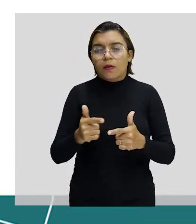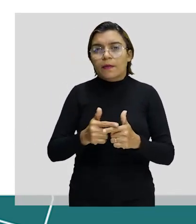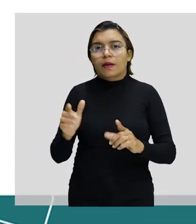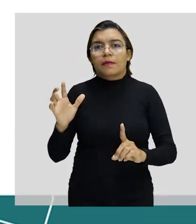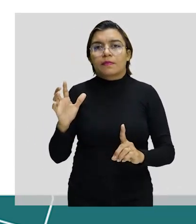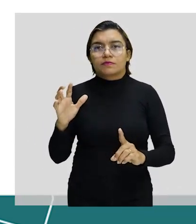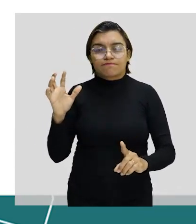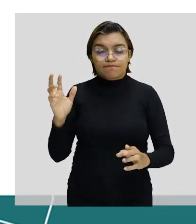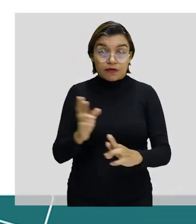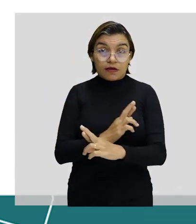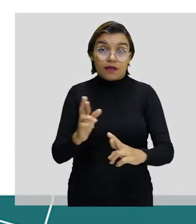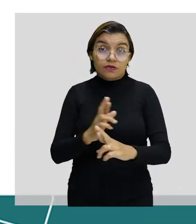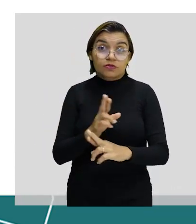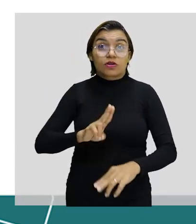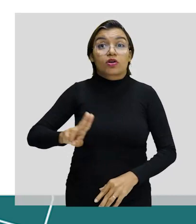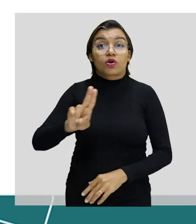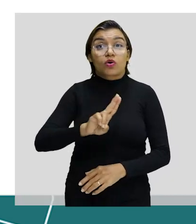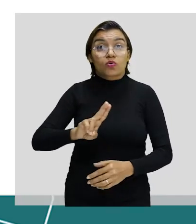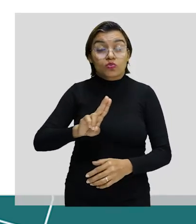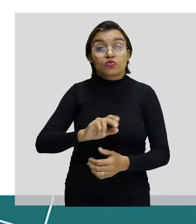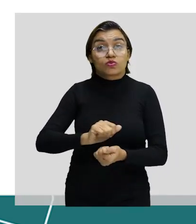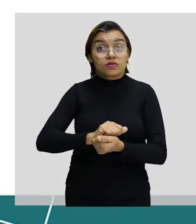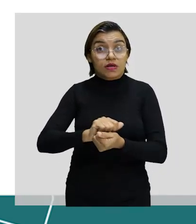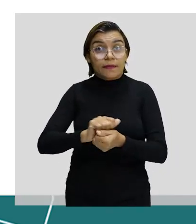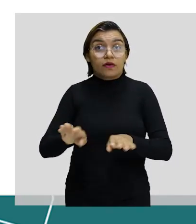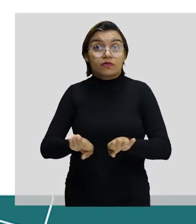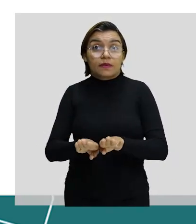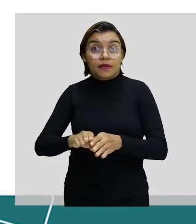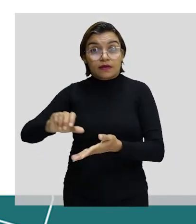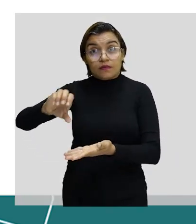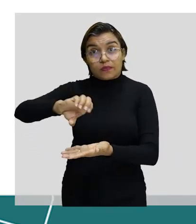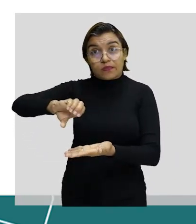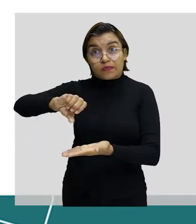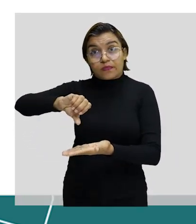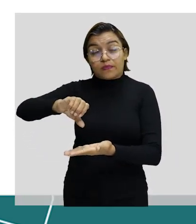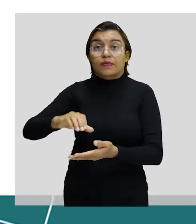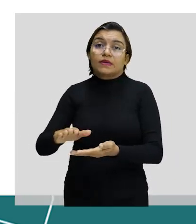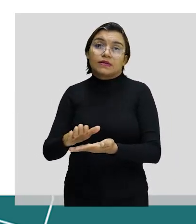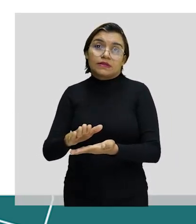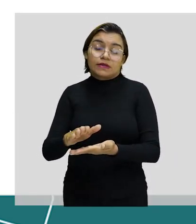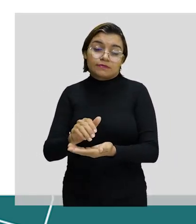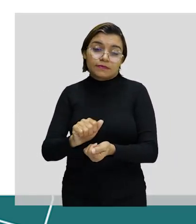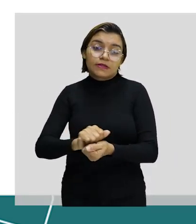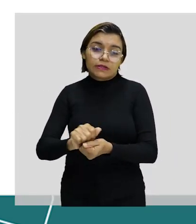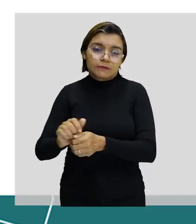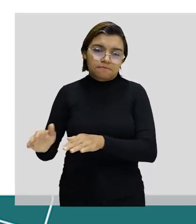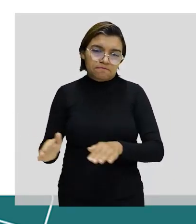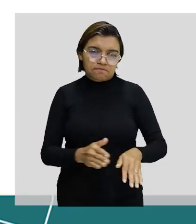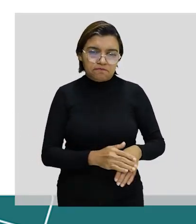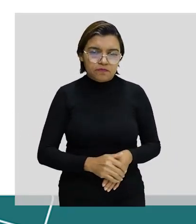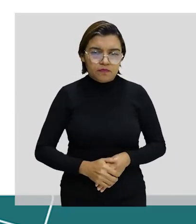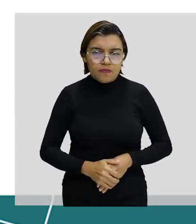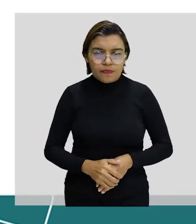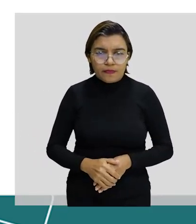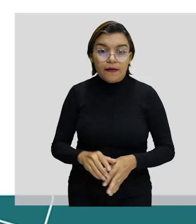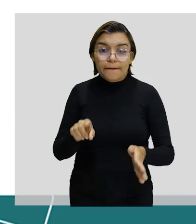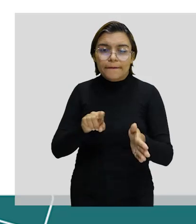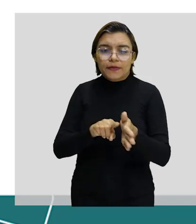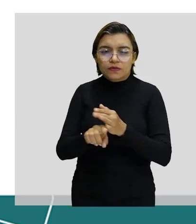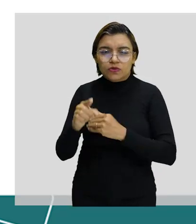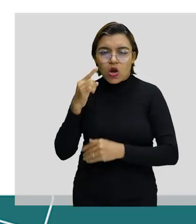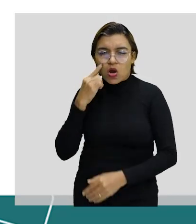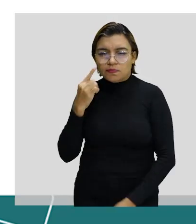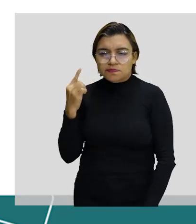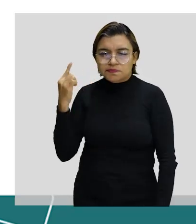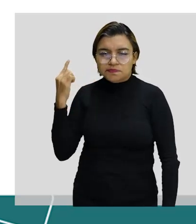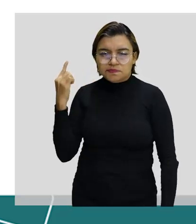e detergentes. Vamos a uma questão? Vamos lá, turminha? Uma prática de limpeza comum na cozinha